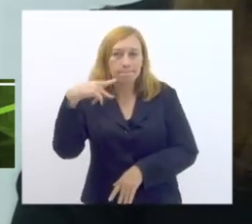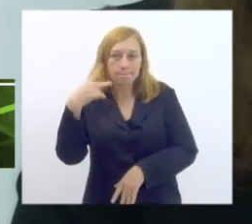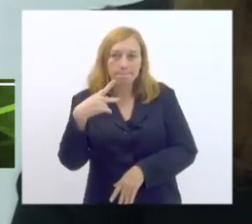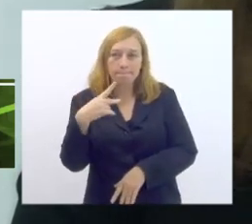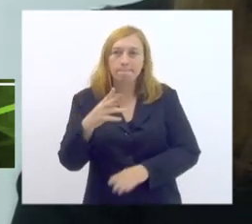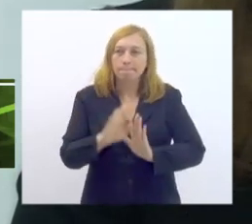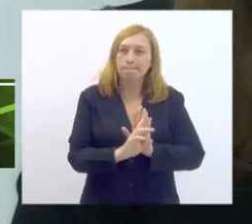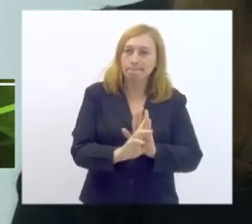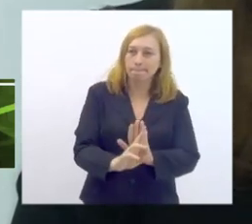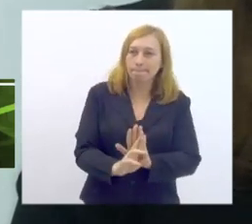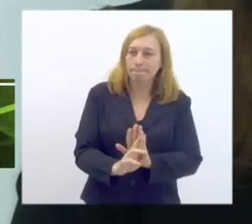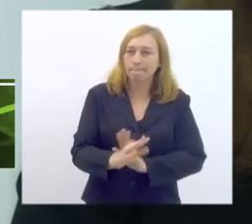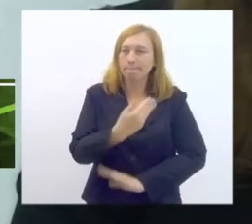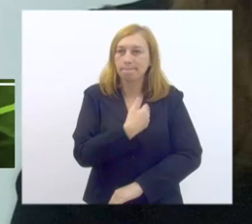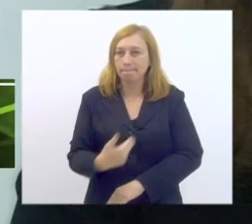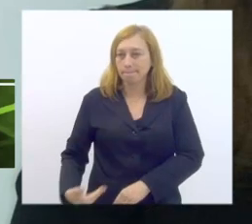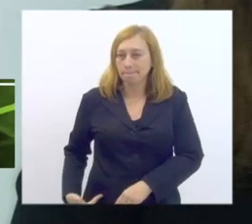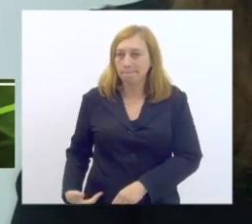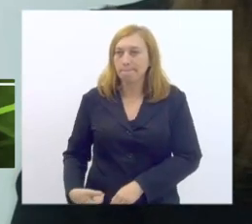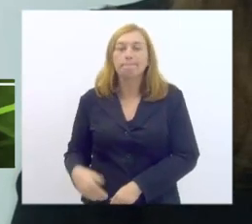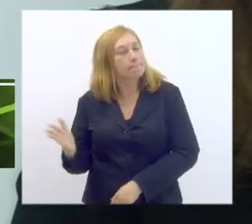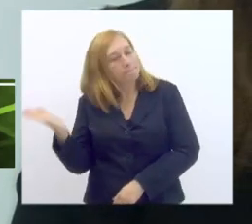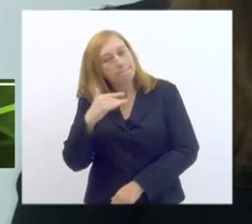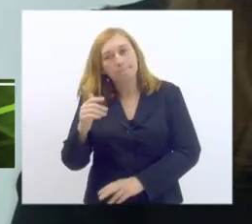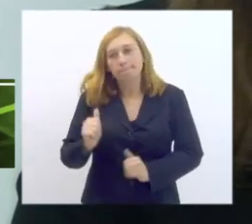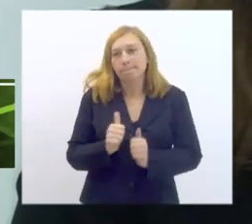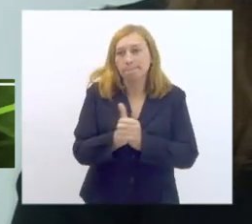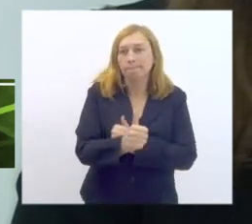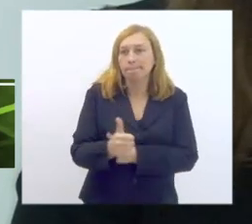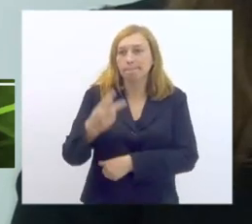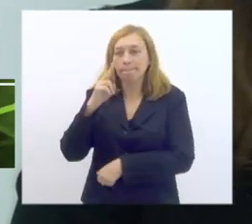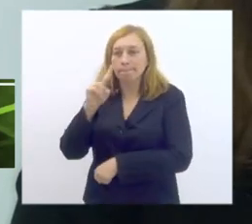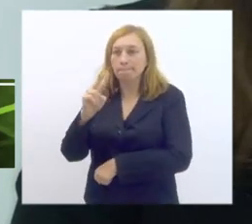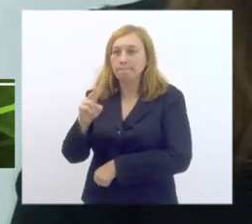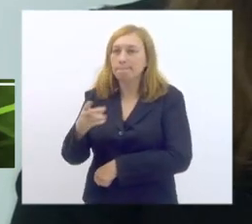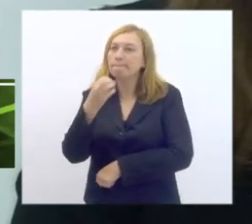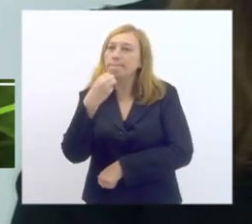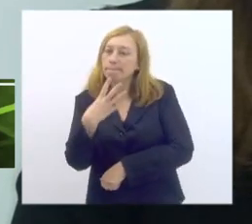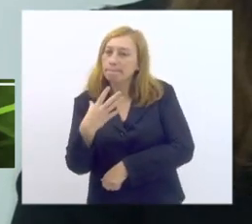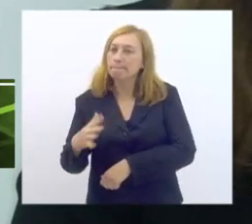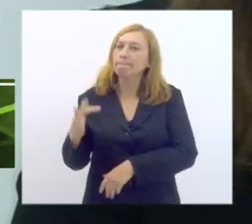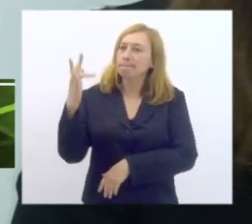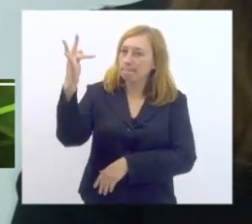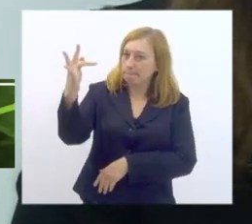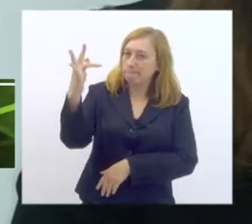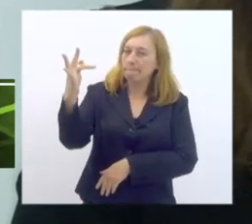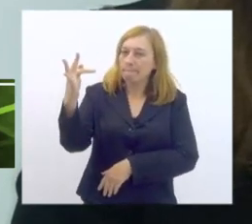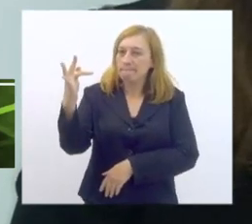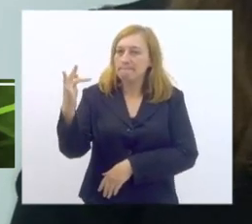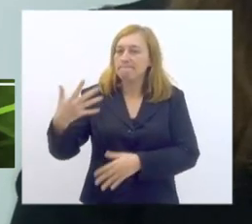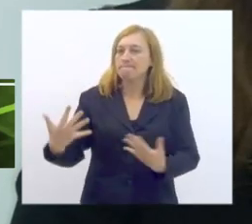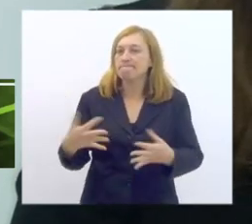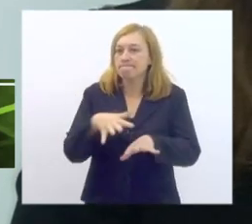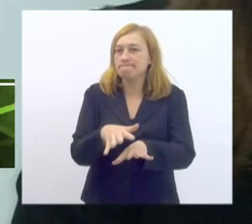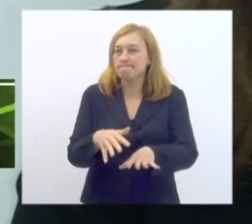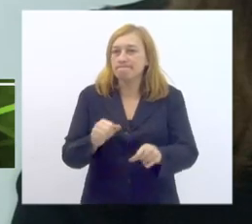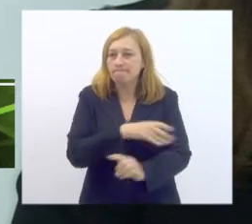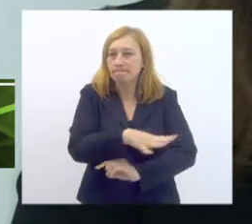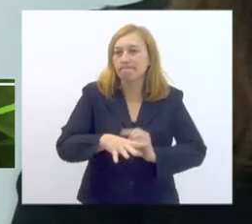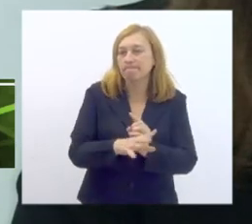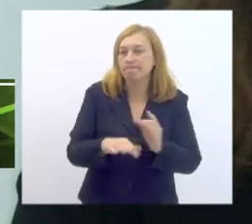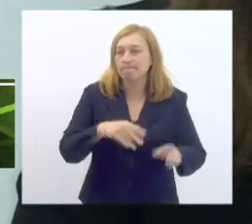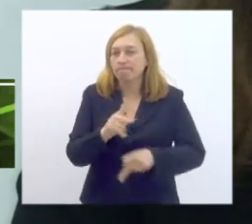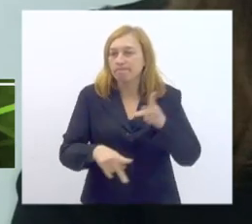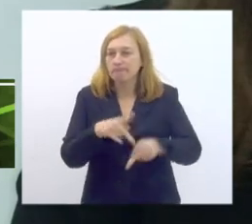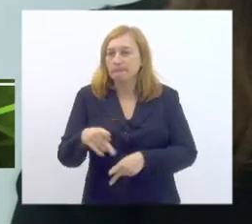o representante aqui do governador. Vamos em frente, que eu vejo um cenário muito promissor e cada vez mais de inclusão social para a nossa